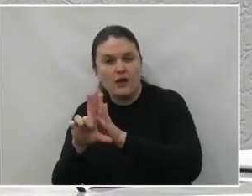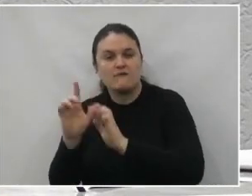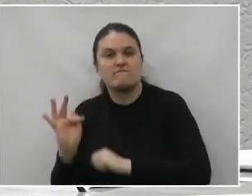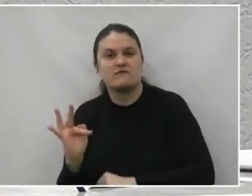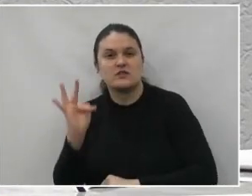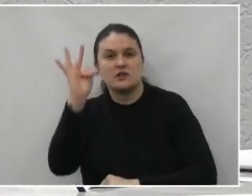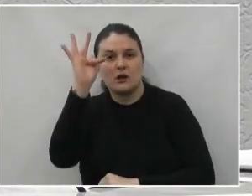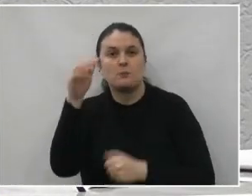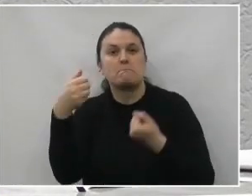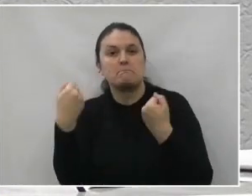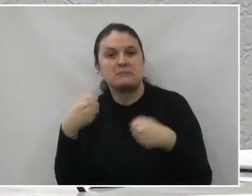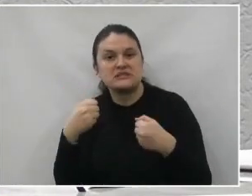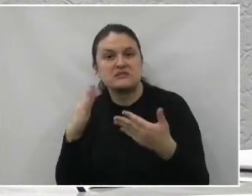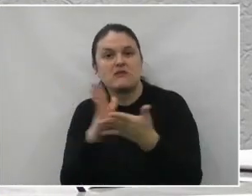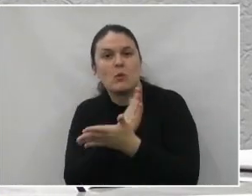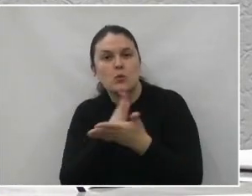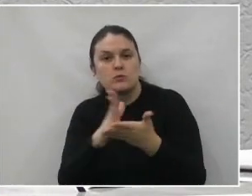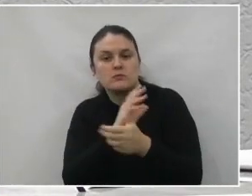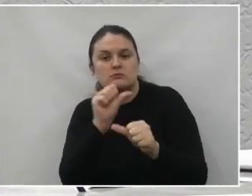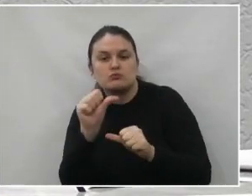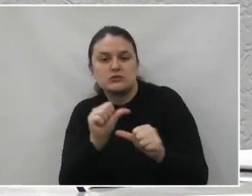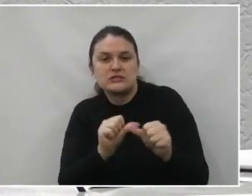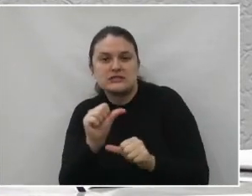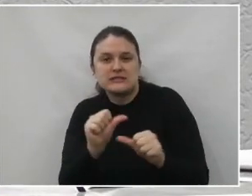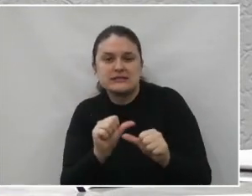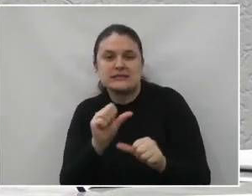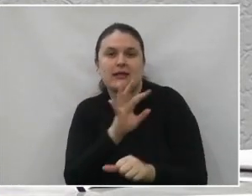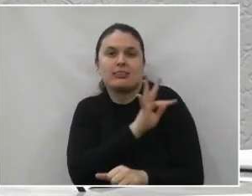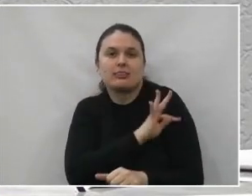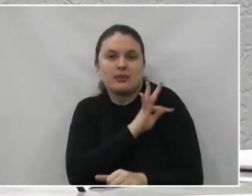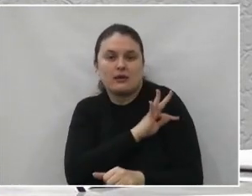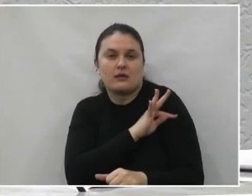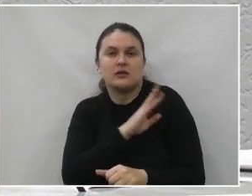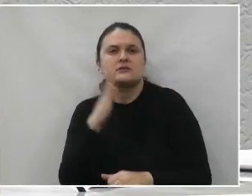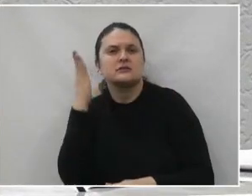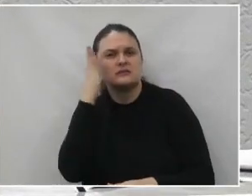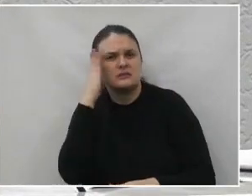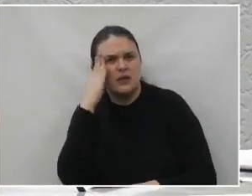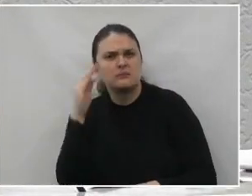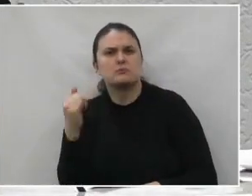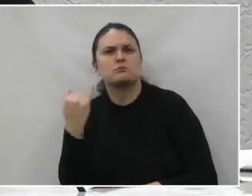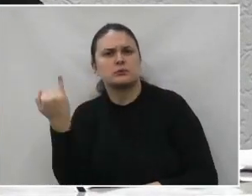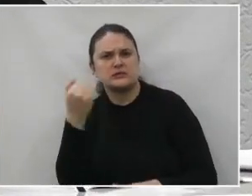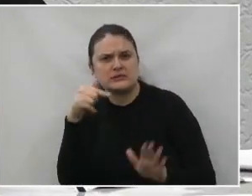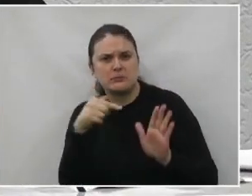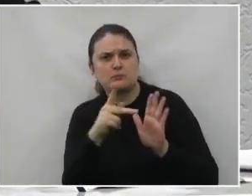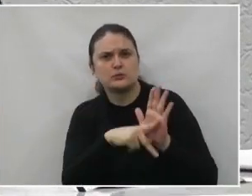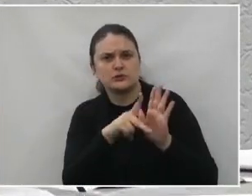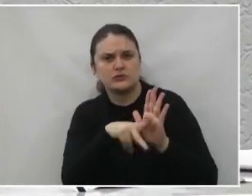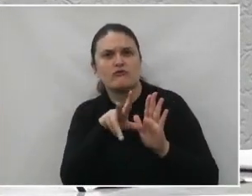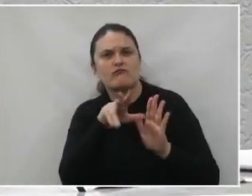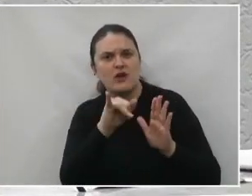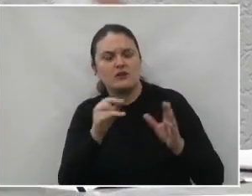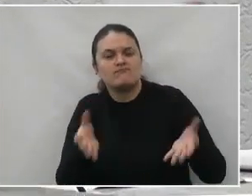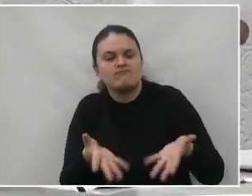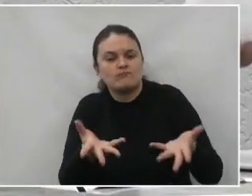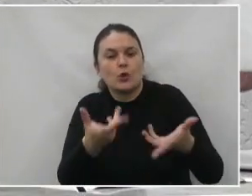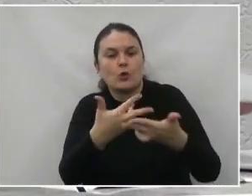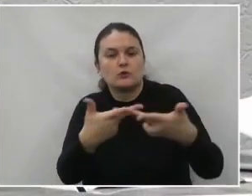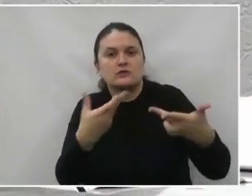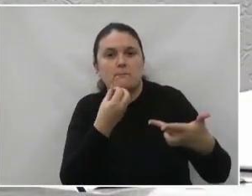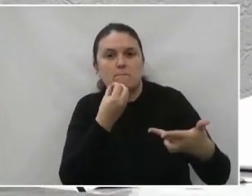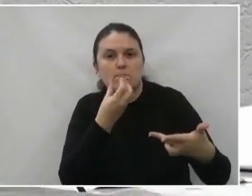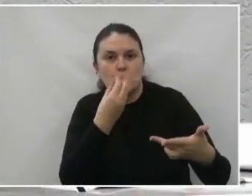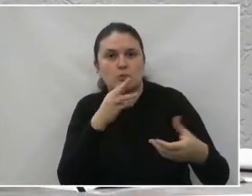se faz necessária algumas alterações de cunho técnico. Sabedores da importância deste projeto, que irá trazer muitos benefícios